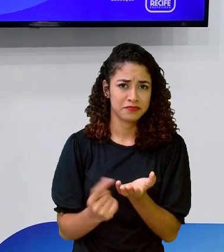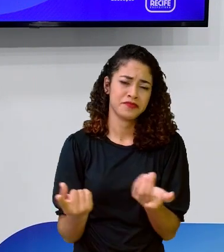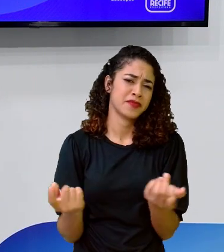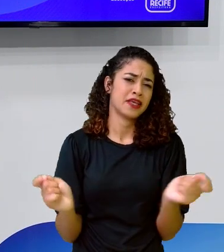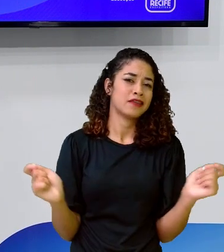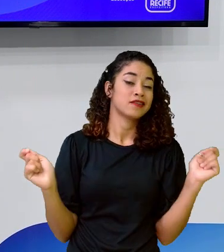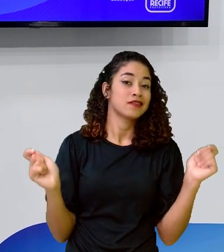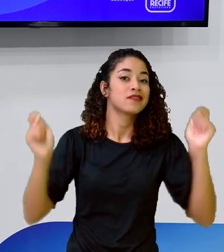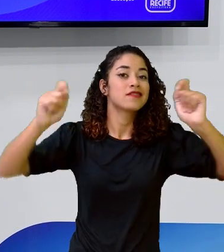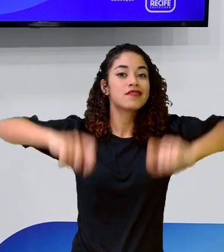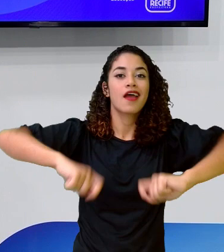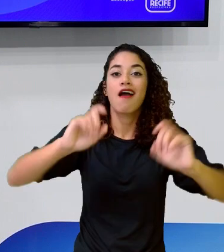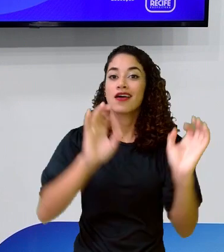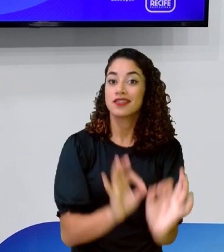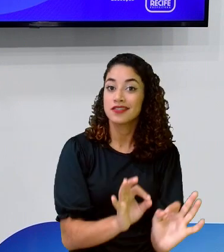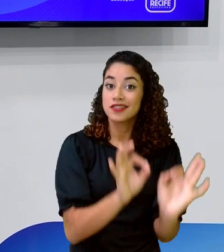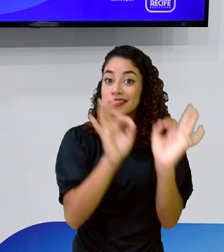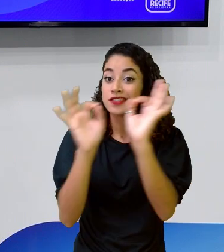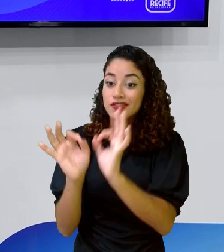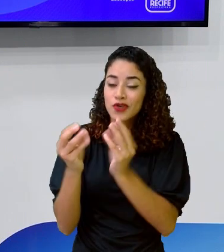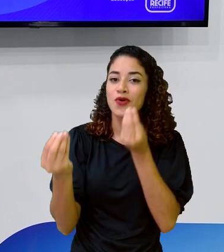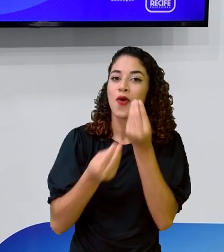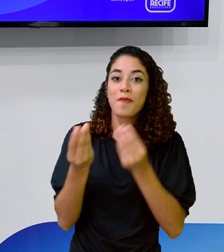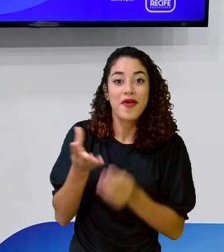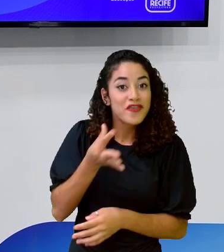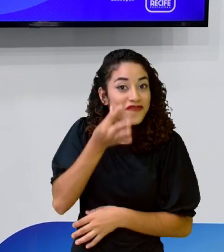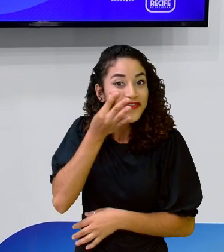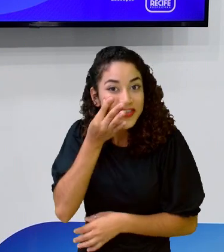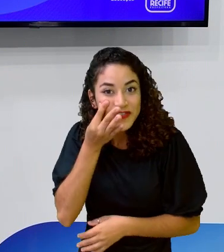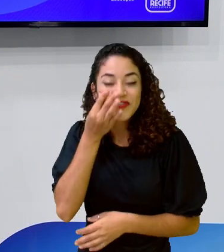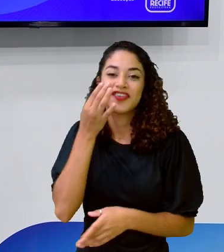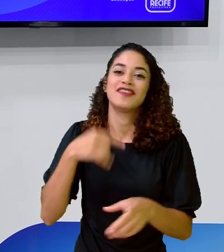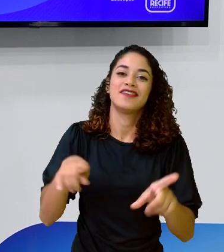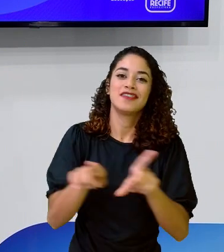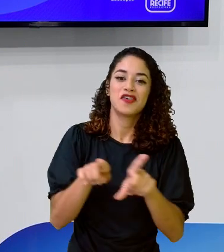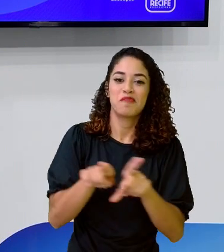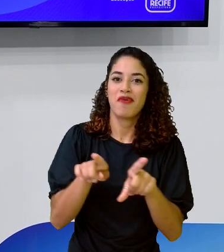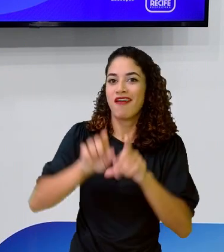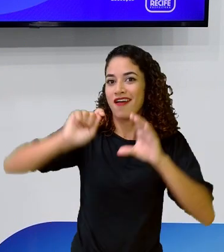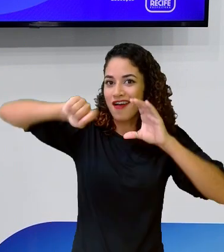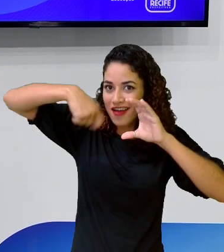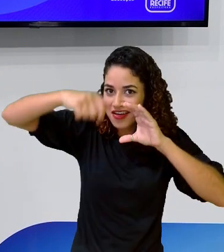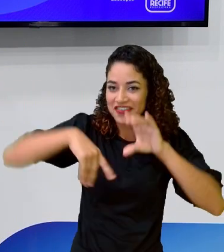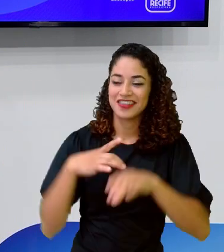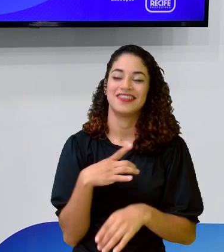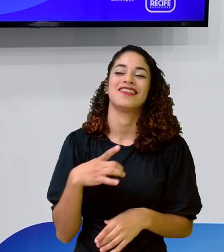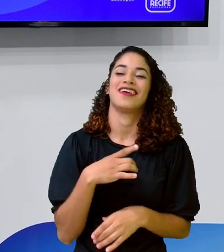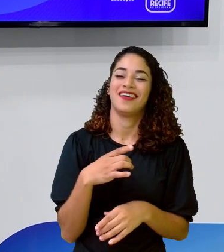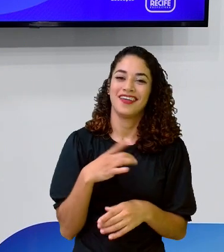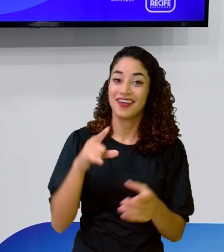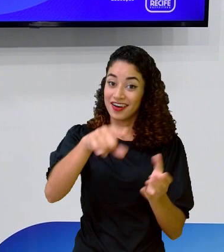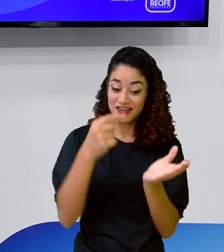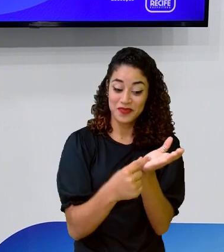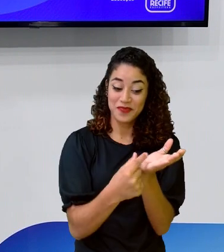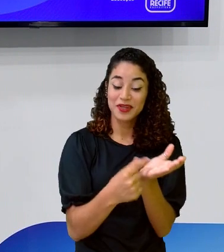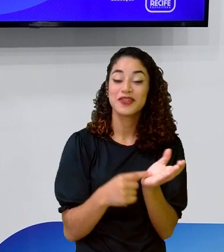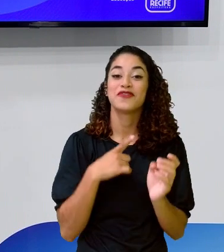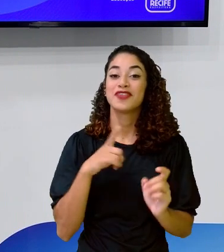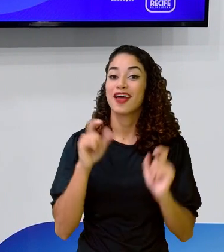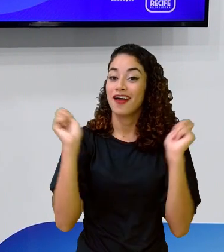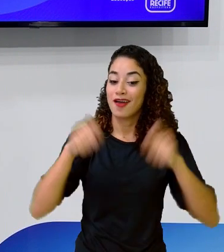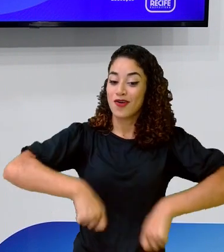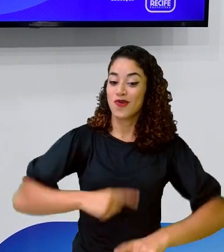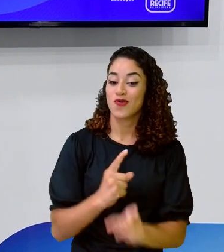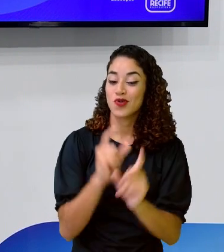poderá assistir as aulas, tanto no ao vivo, como também as reprises. E no aplicativo também, você